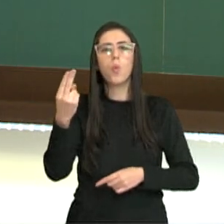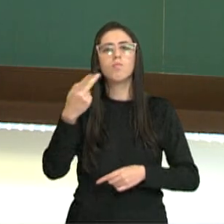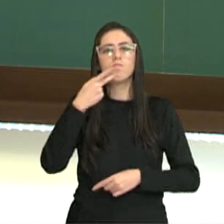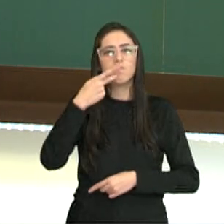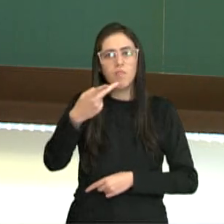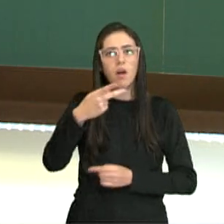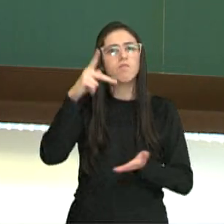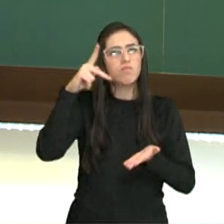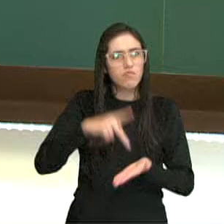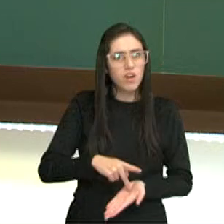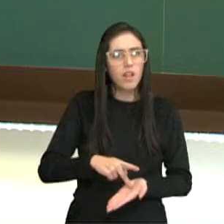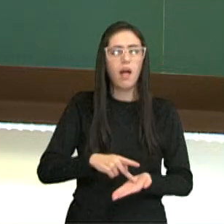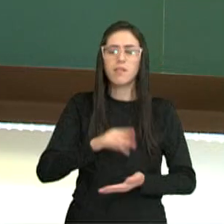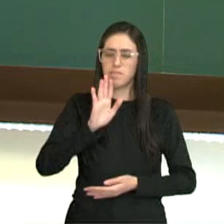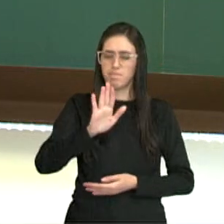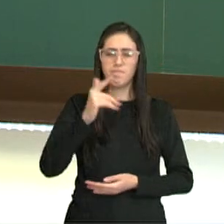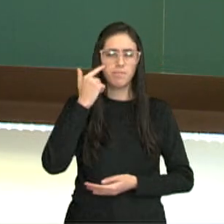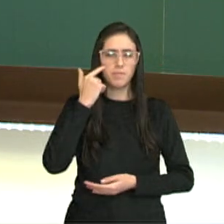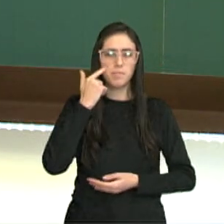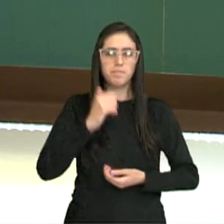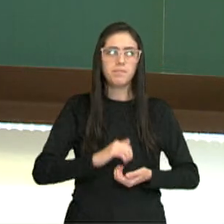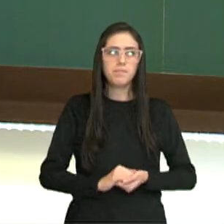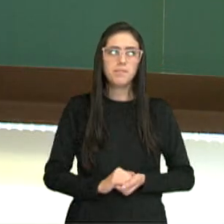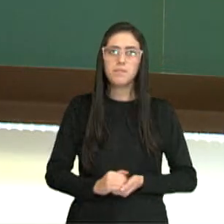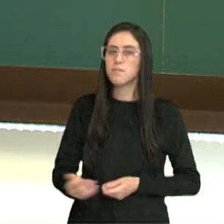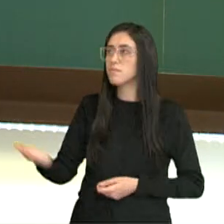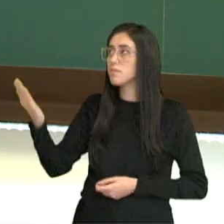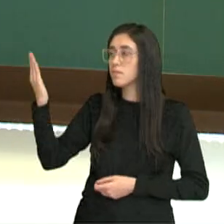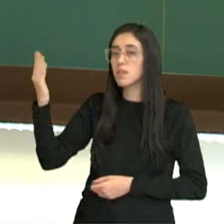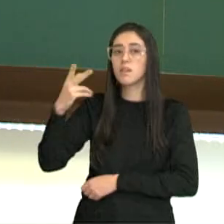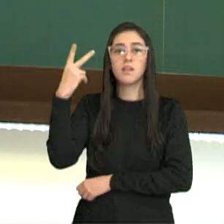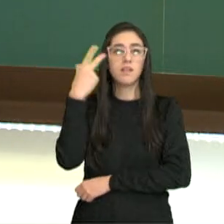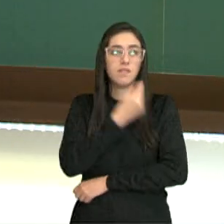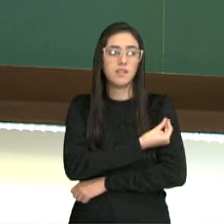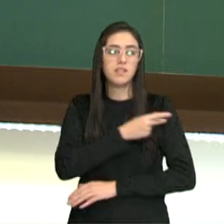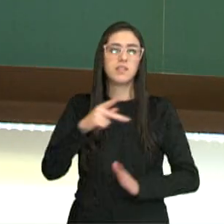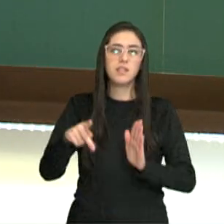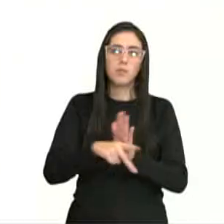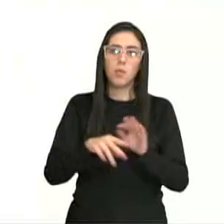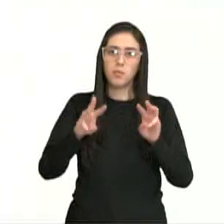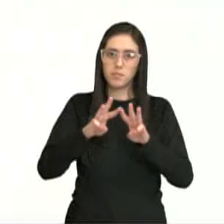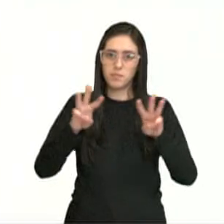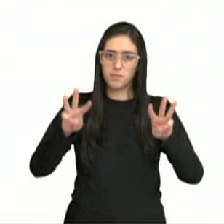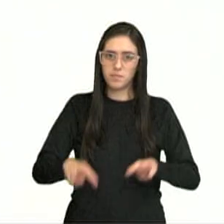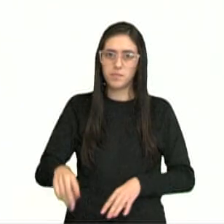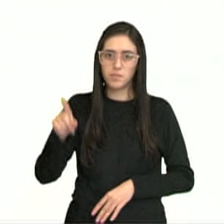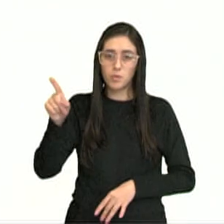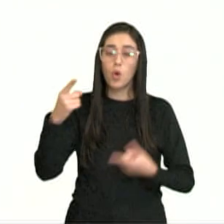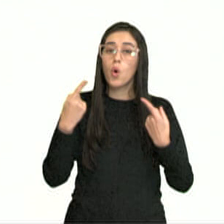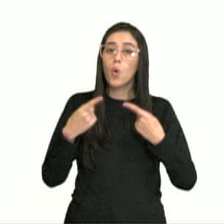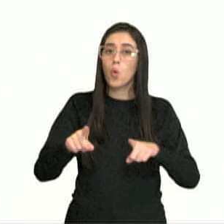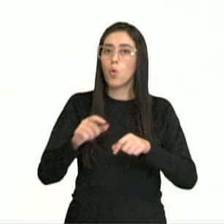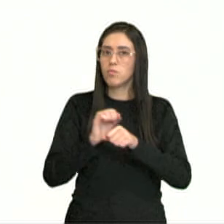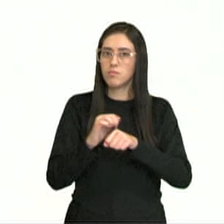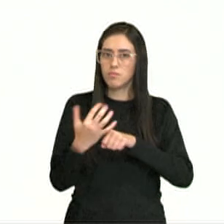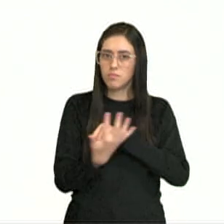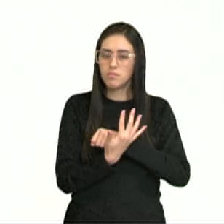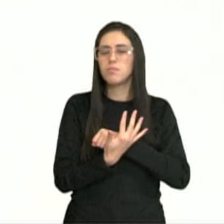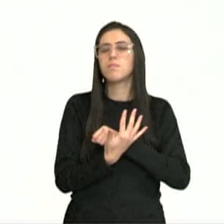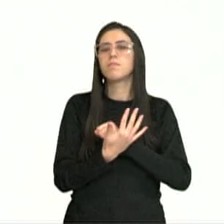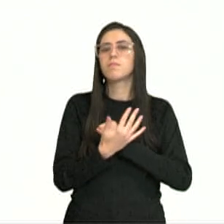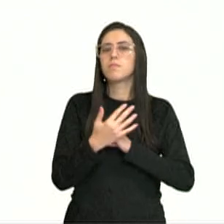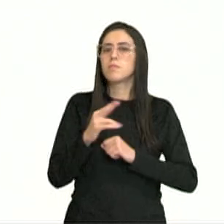lá. Observe, a vacina desenvolvida na Universidade Federal do Paraná contra a Covid-19